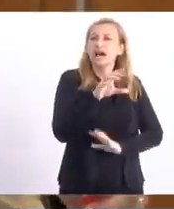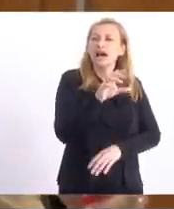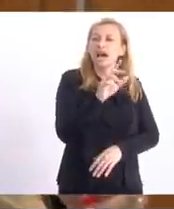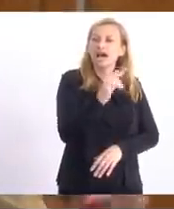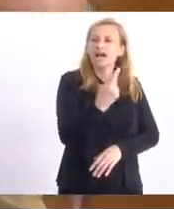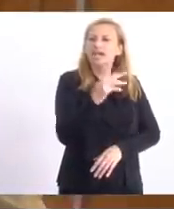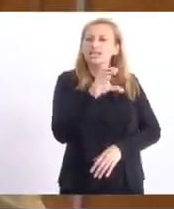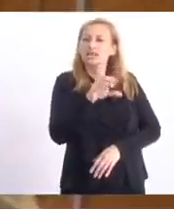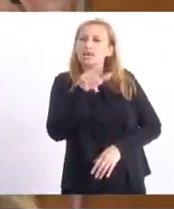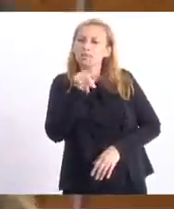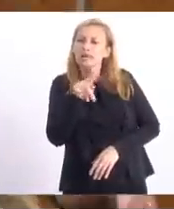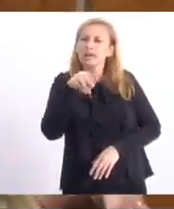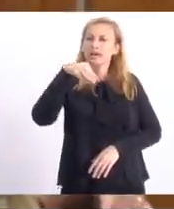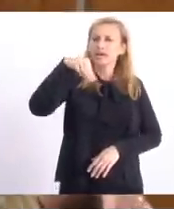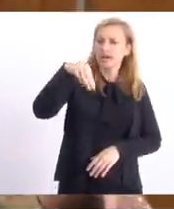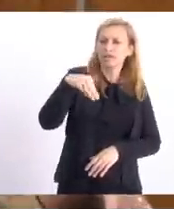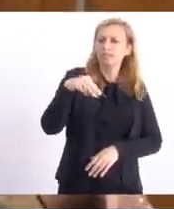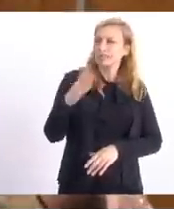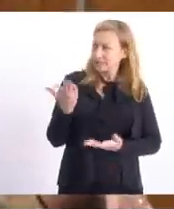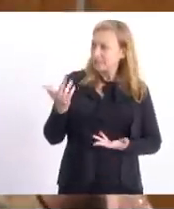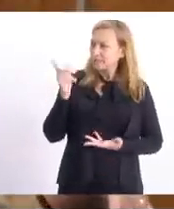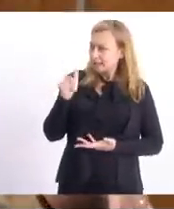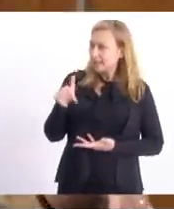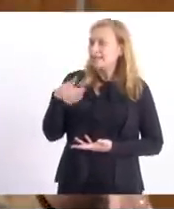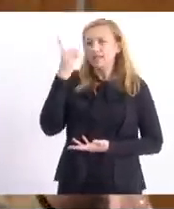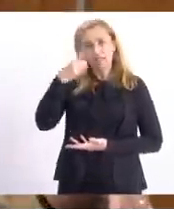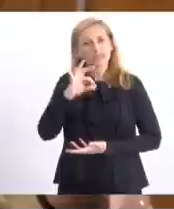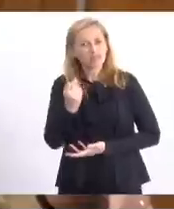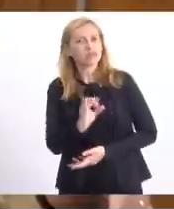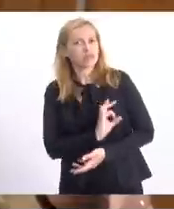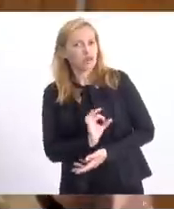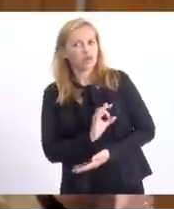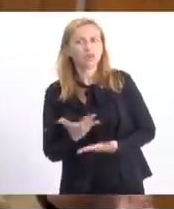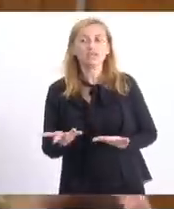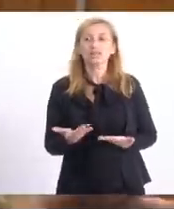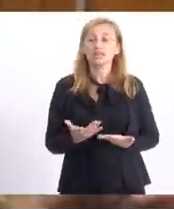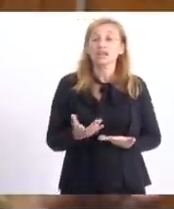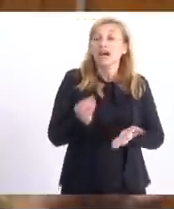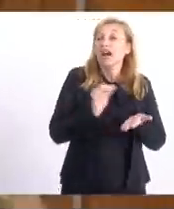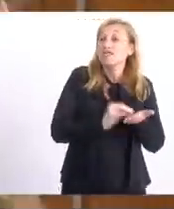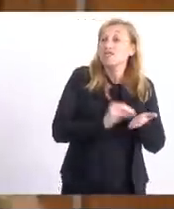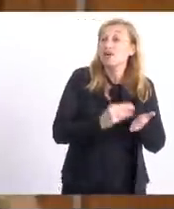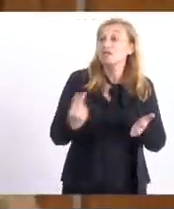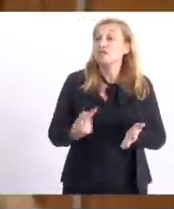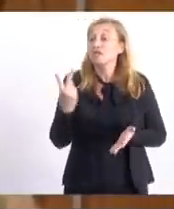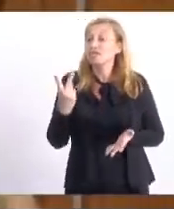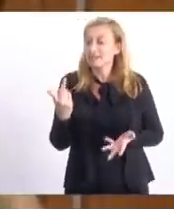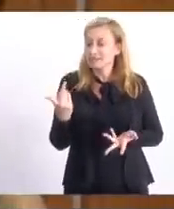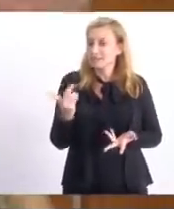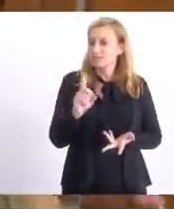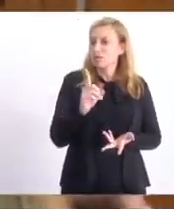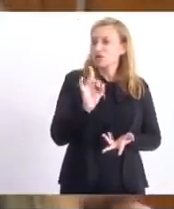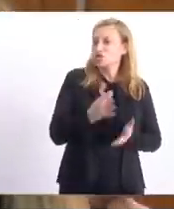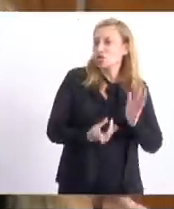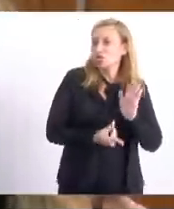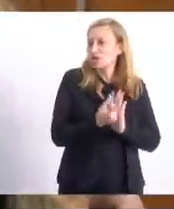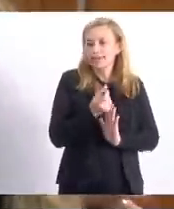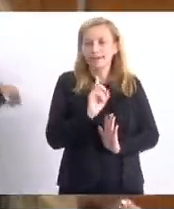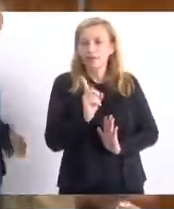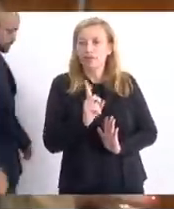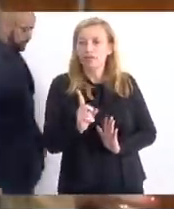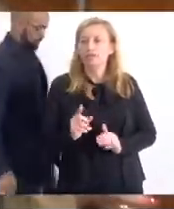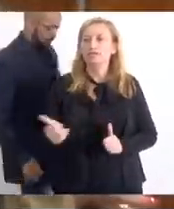HCPM, sobre o rancho, né, deputada Marta Rocha? A desvalorização não vem só no financeiro,